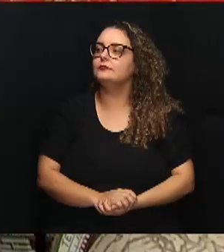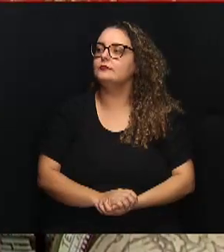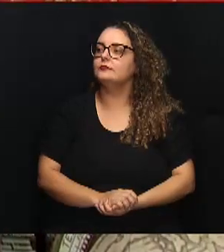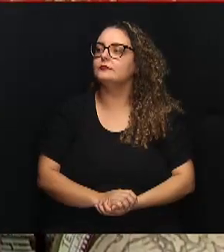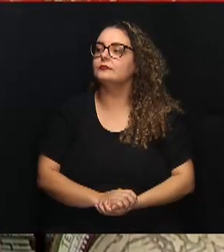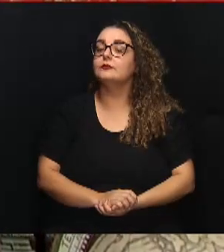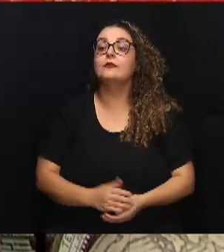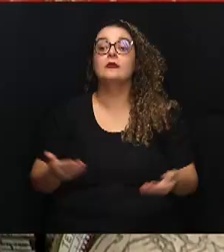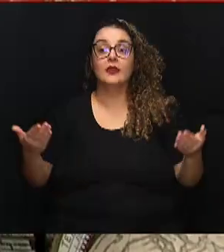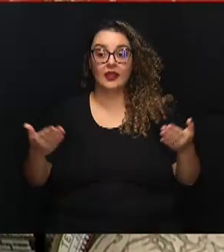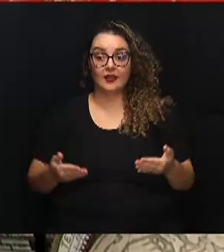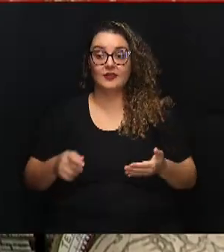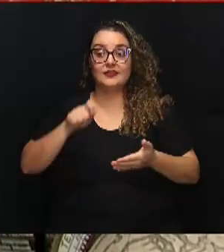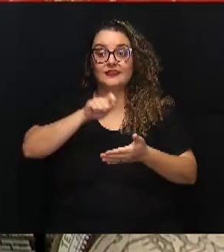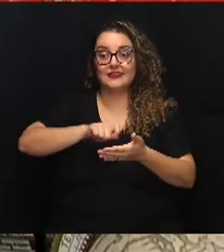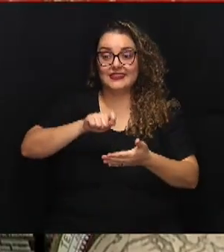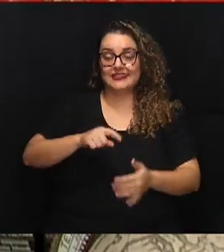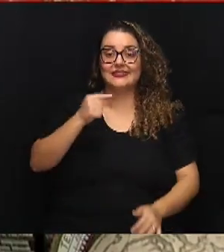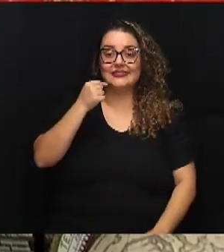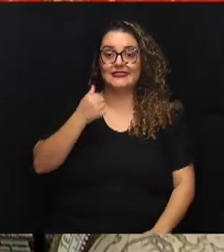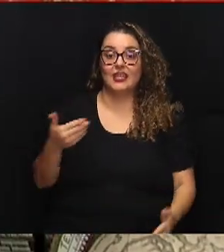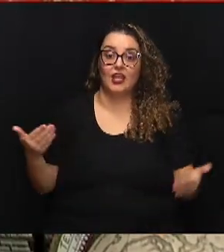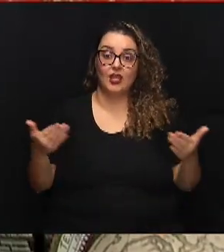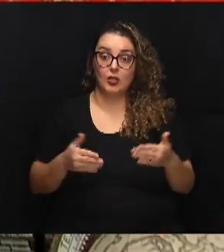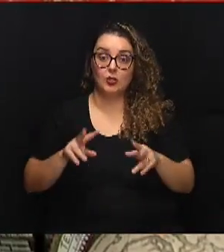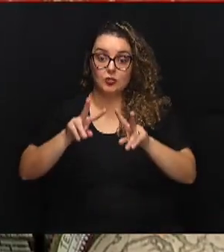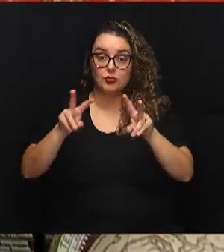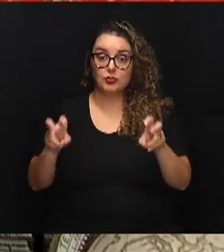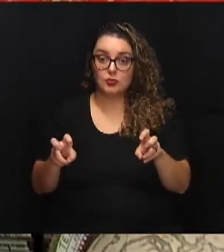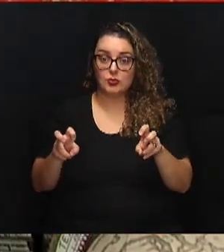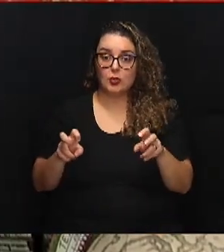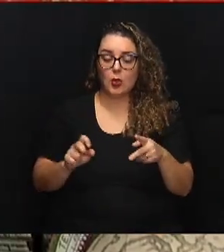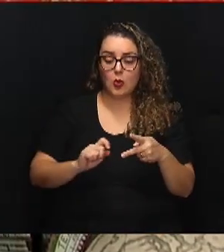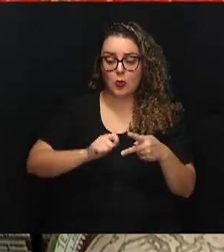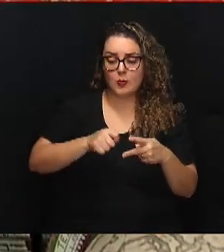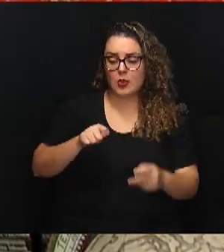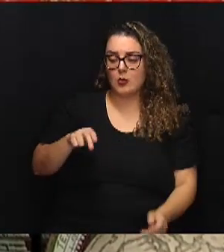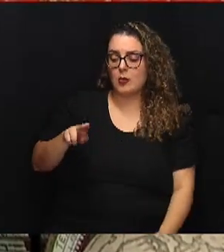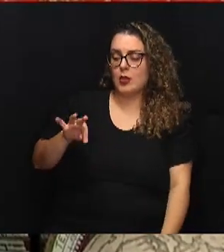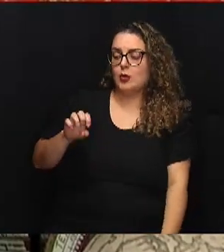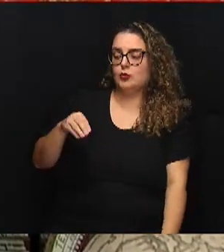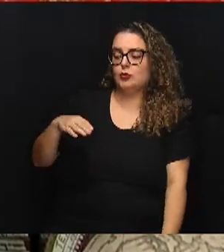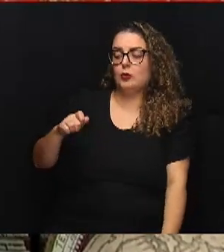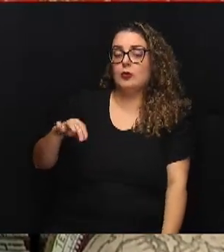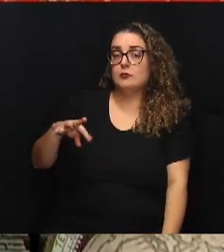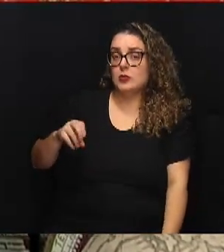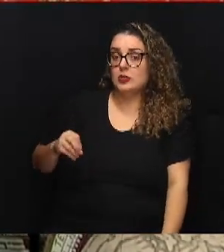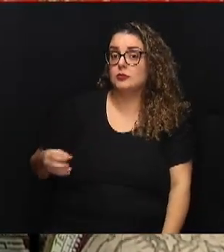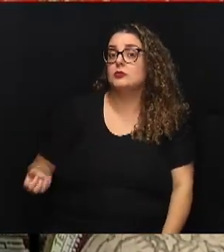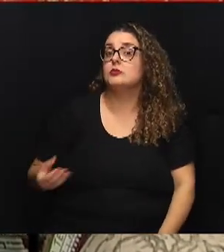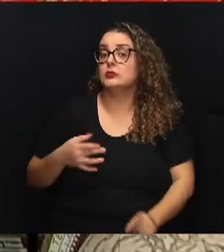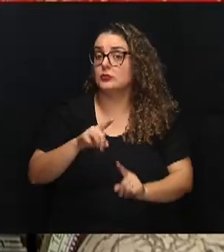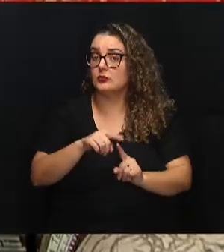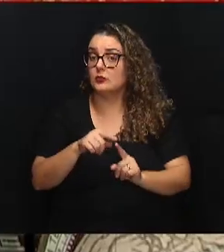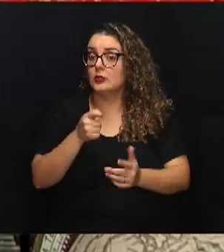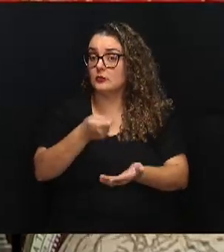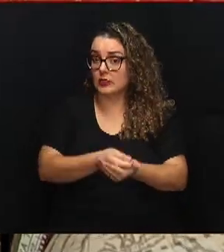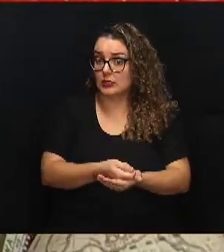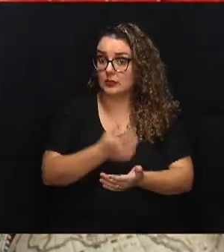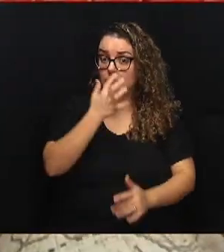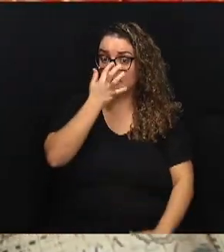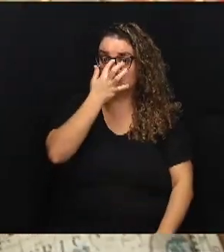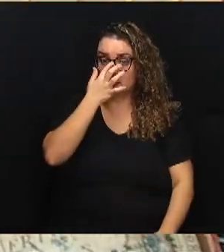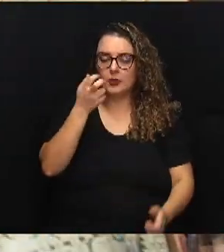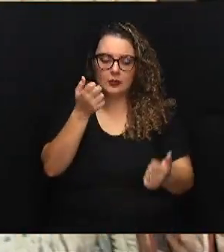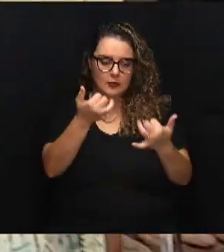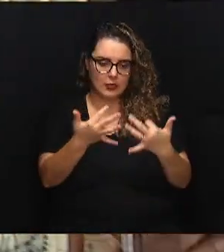Tá no ar mais um Na Ponta do Lápis e hoje nosso tema é sobre o Pix automático, essa nova modalidade de pagamento. E para